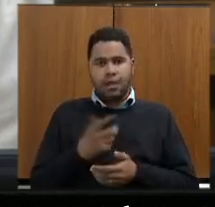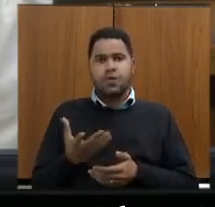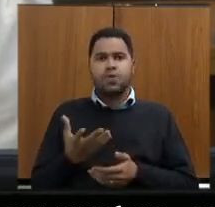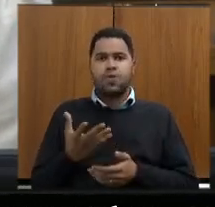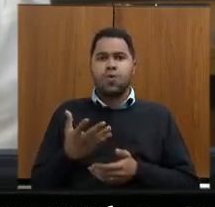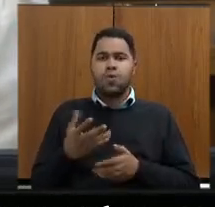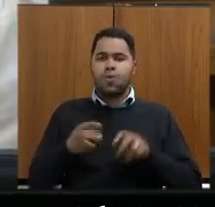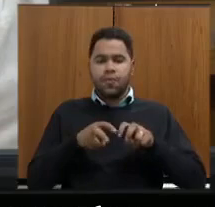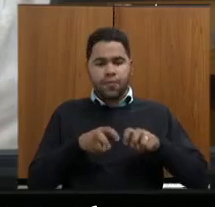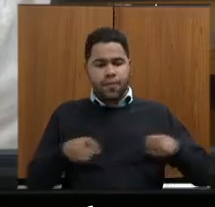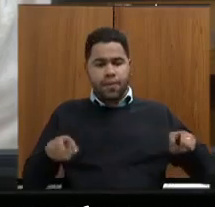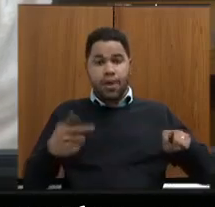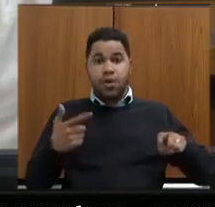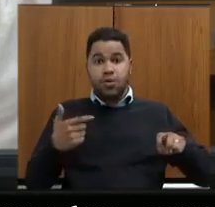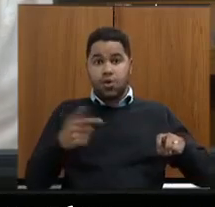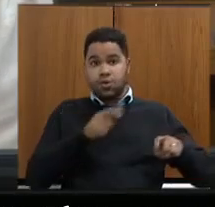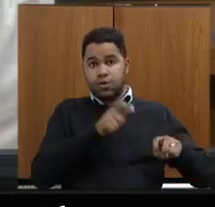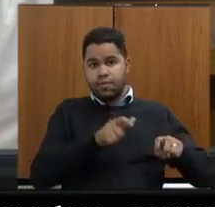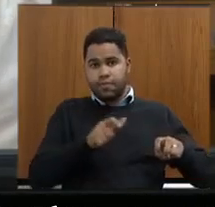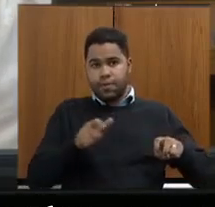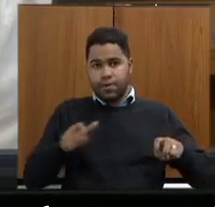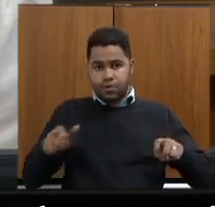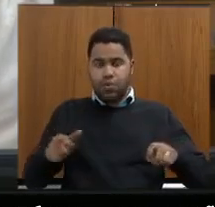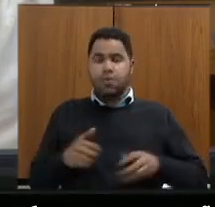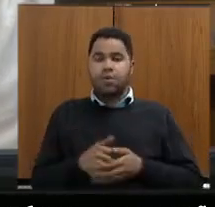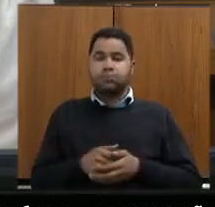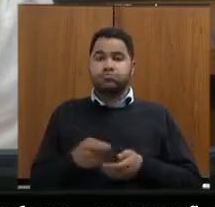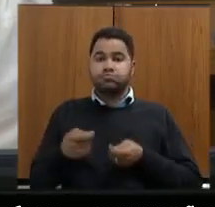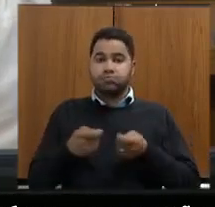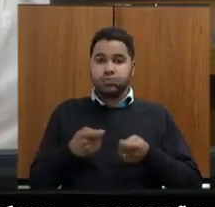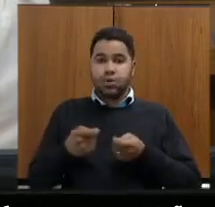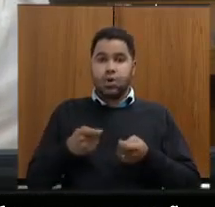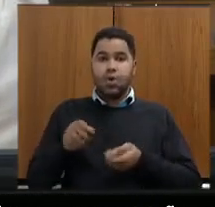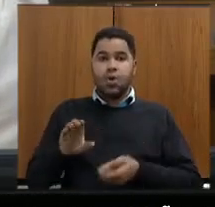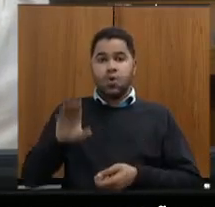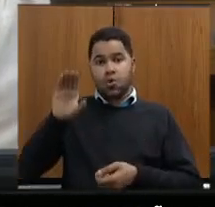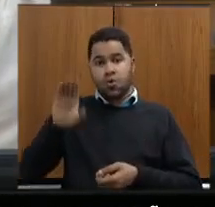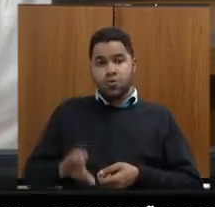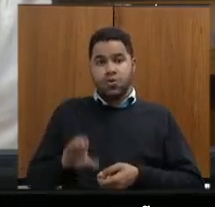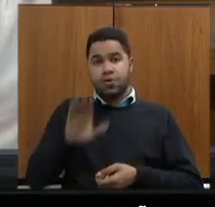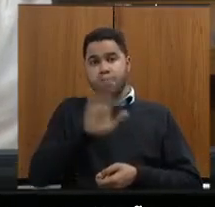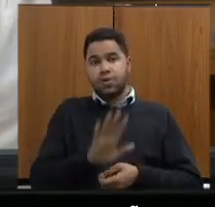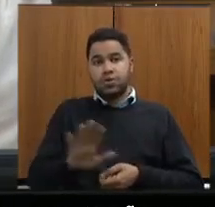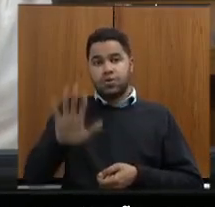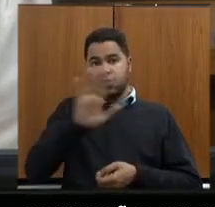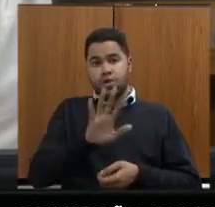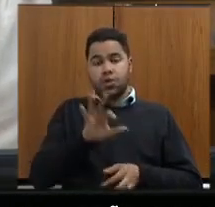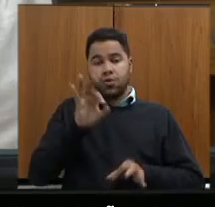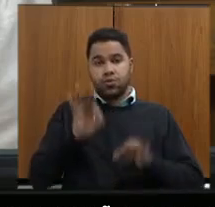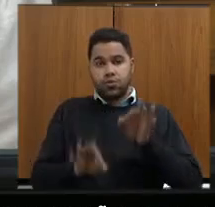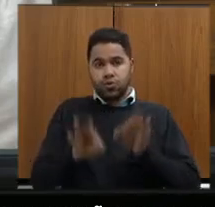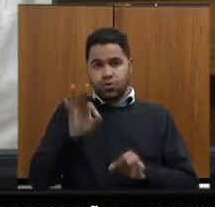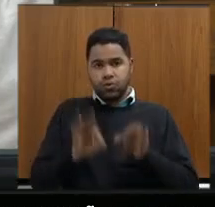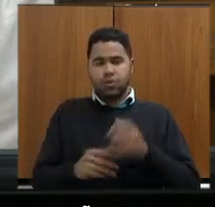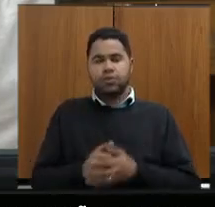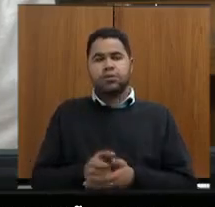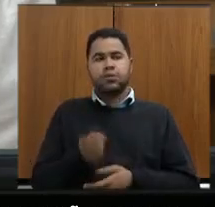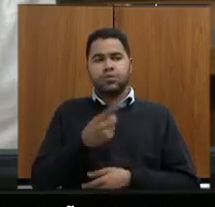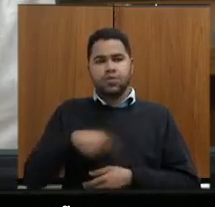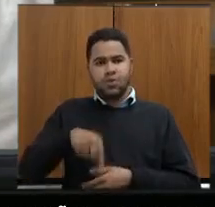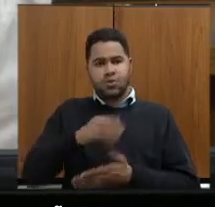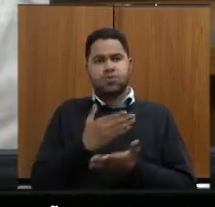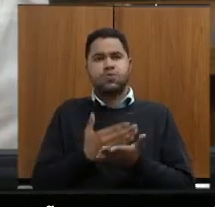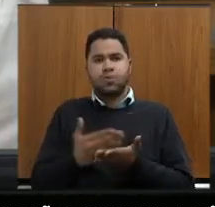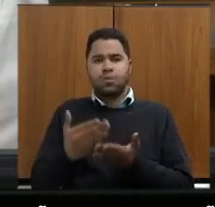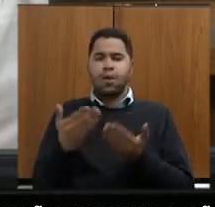como eu coloquei com 12 atores que é coordenada pelo Conselho Nacional de Justiça nós Já